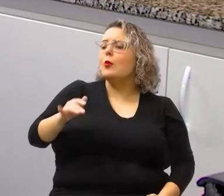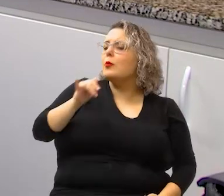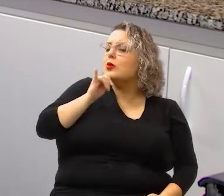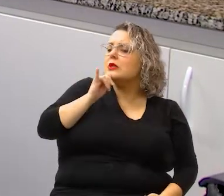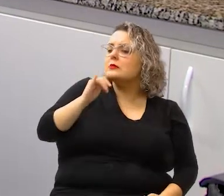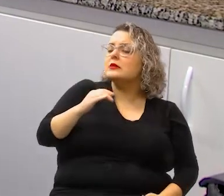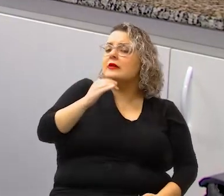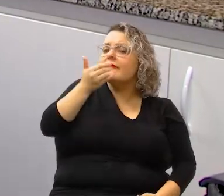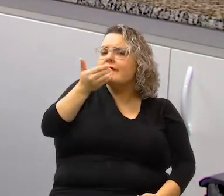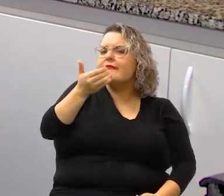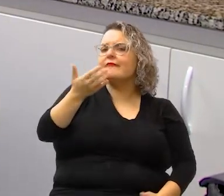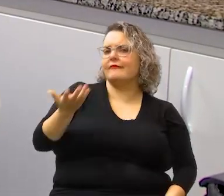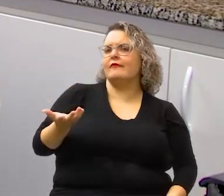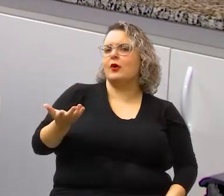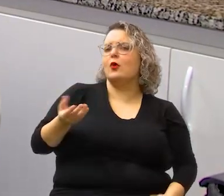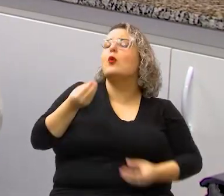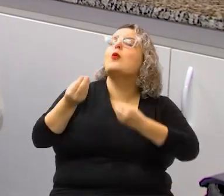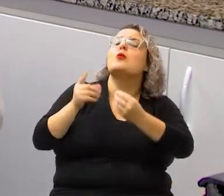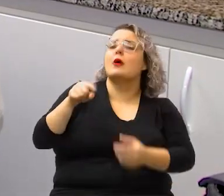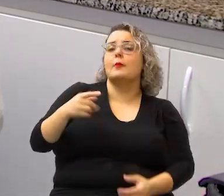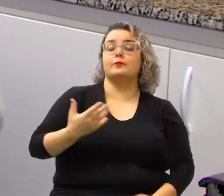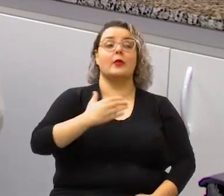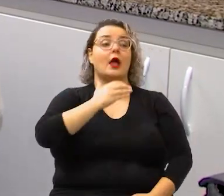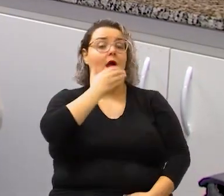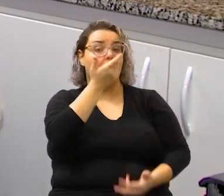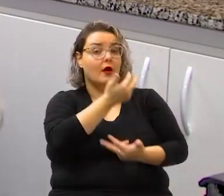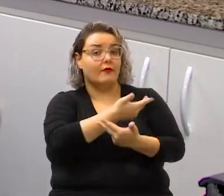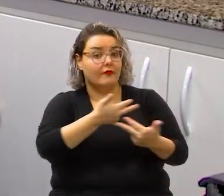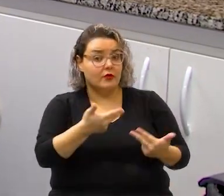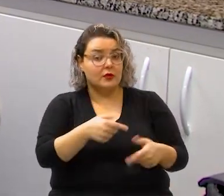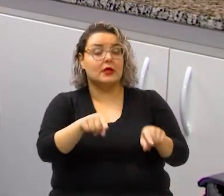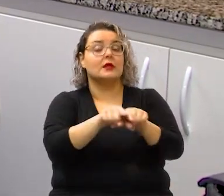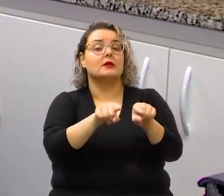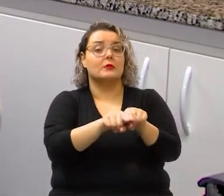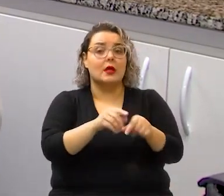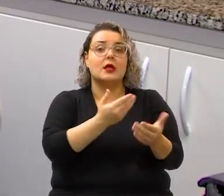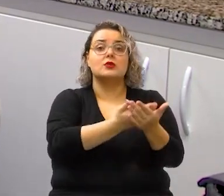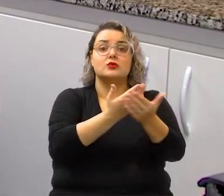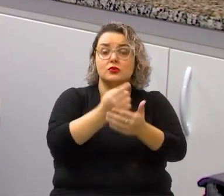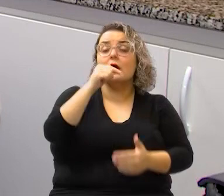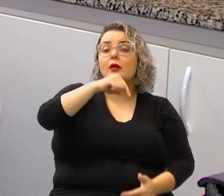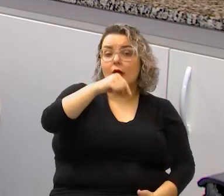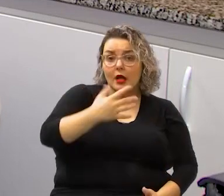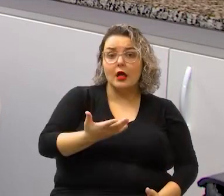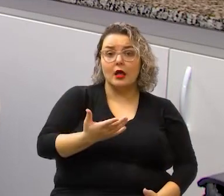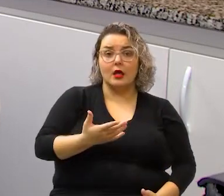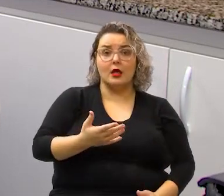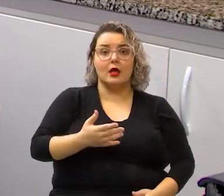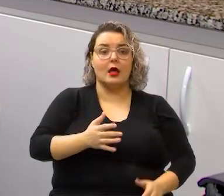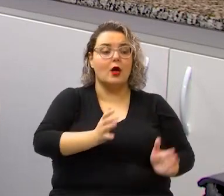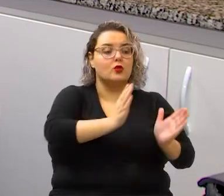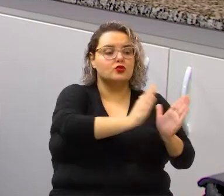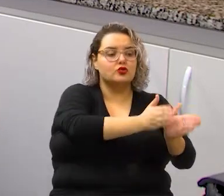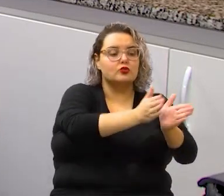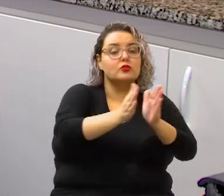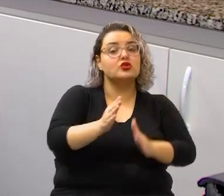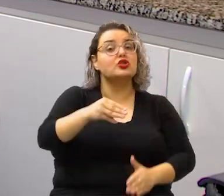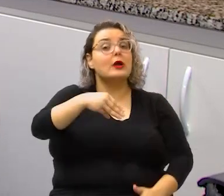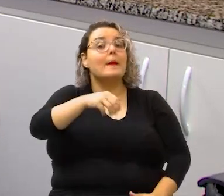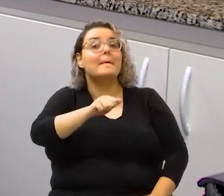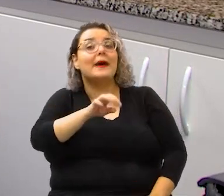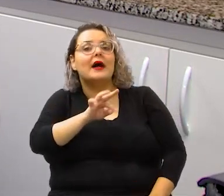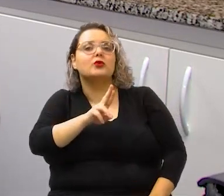exemplo, dessa fruta da maçã? Certo. A fruta, a outra vertente que a gente também tem estudado aqui, é sobre os estágios de